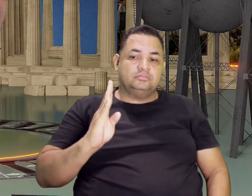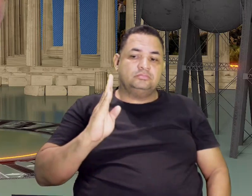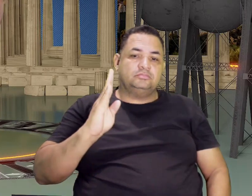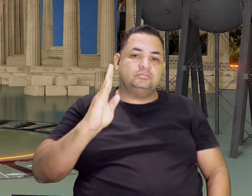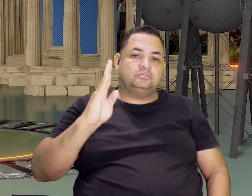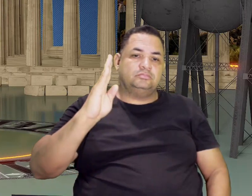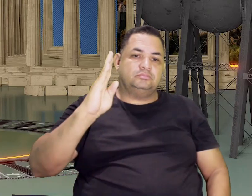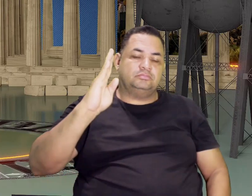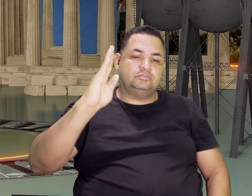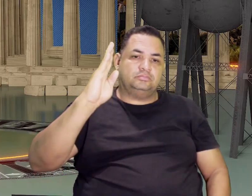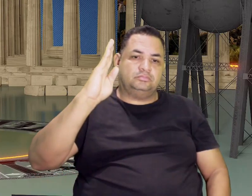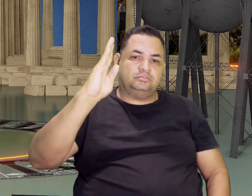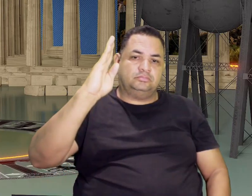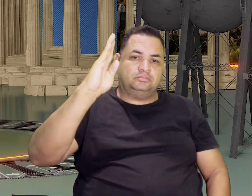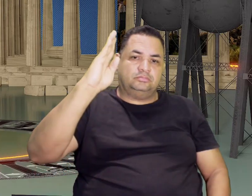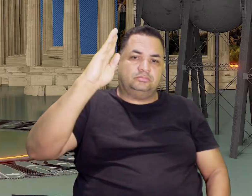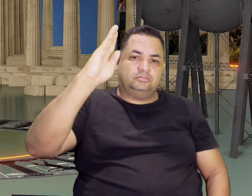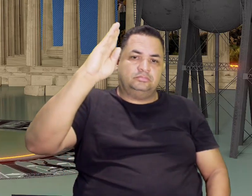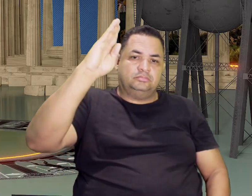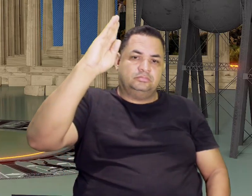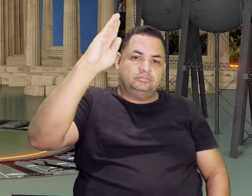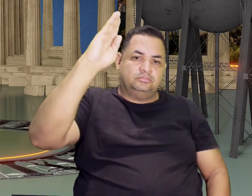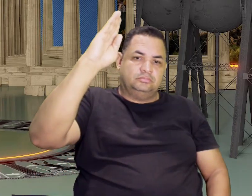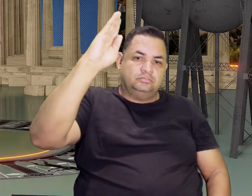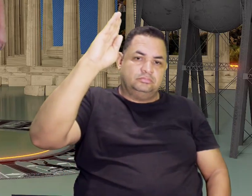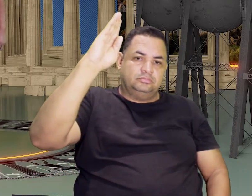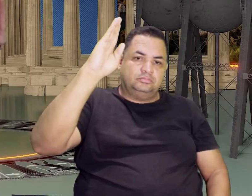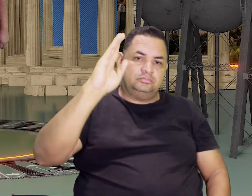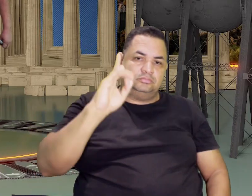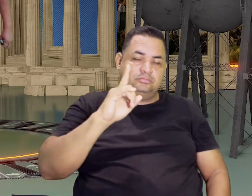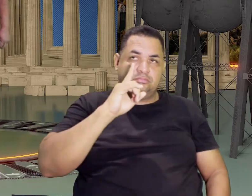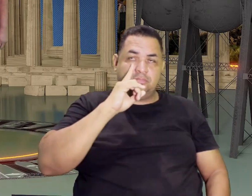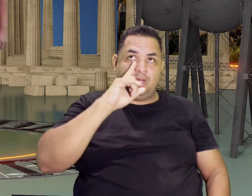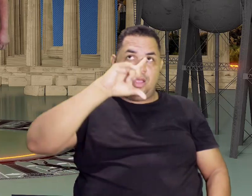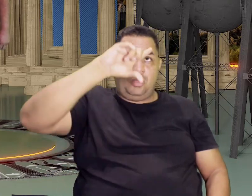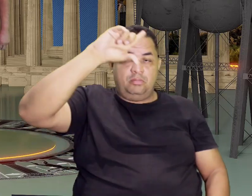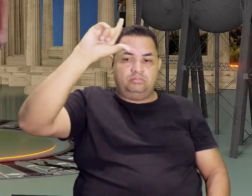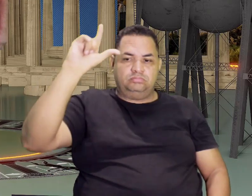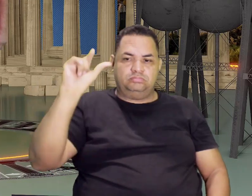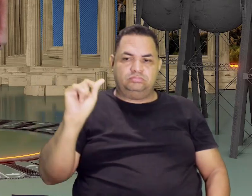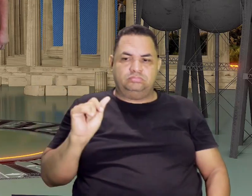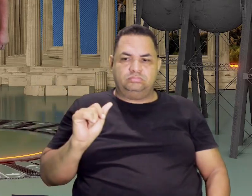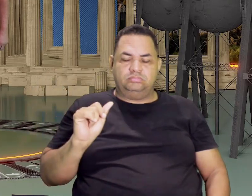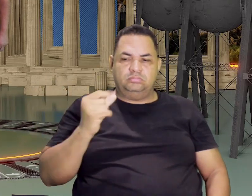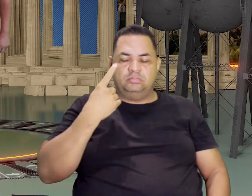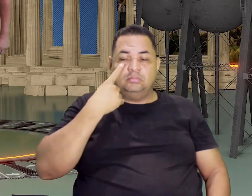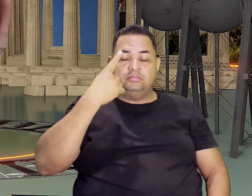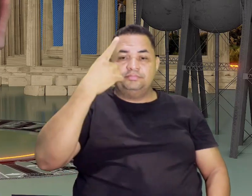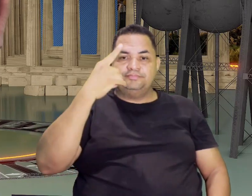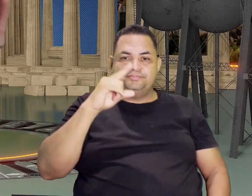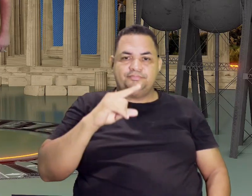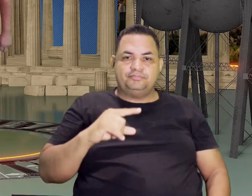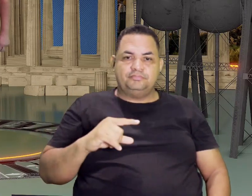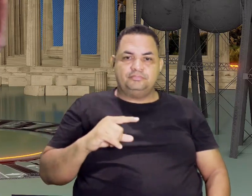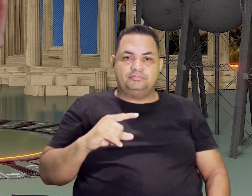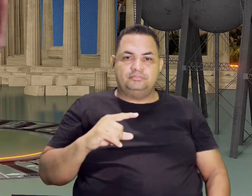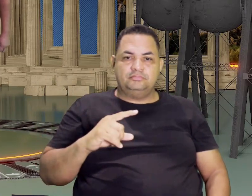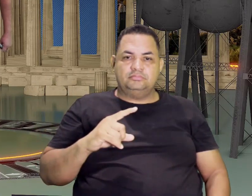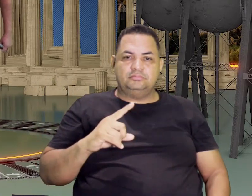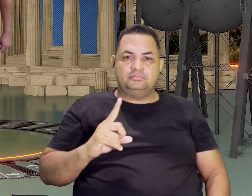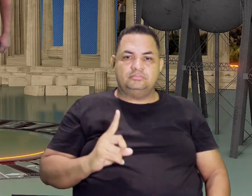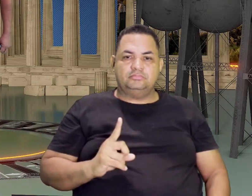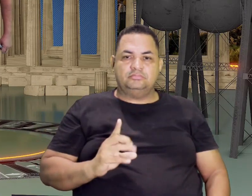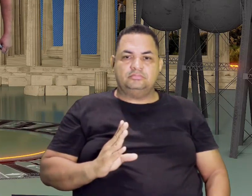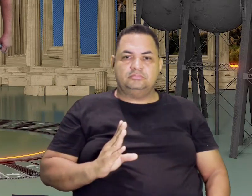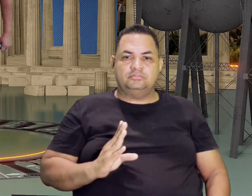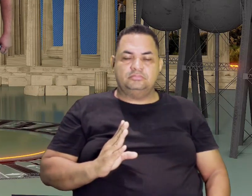linha assim, vai subir. Né? Se eu estou avistando a Lua aqui em cima, por exemplo, ele não vai lançar um